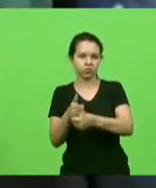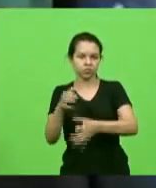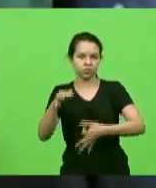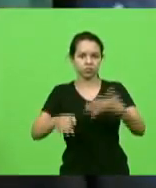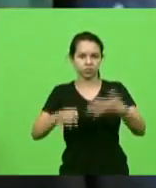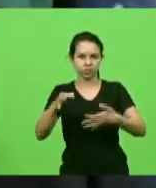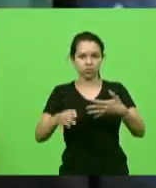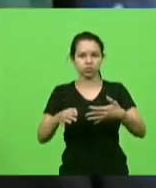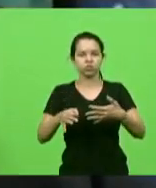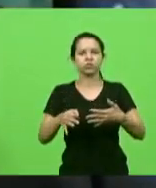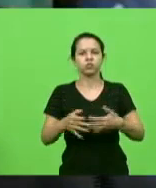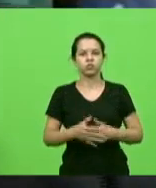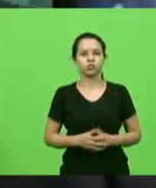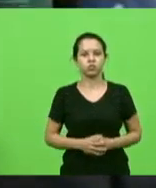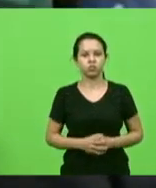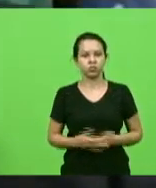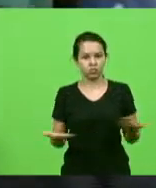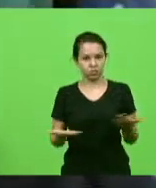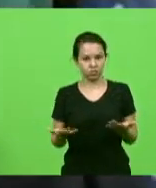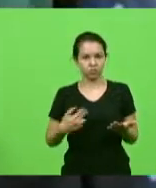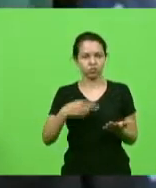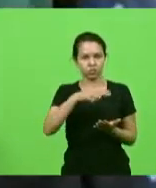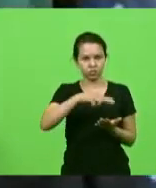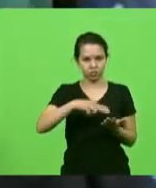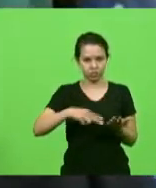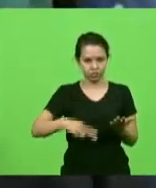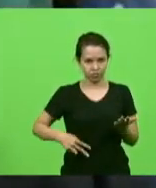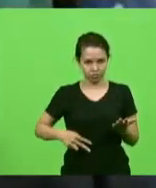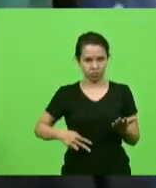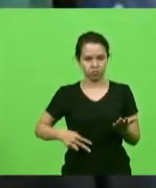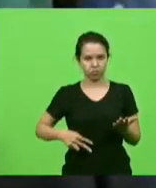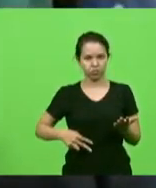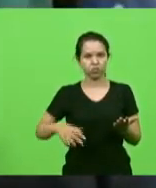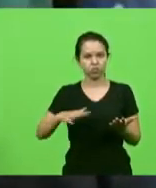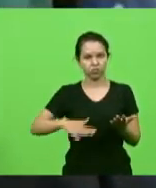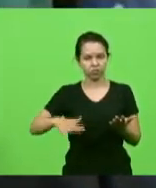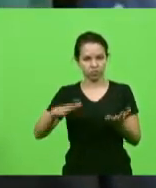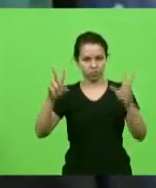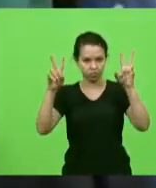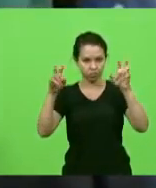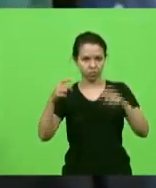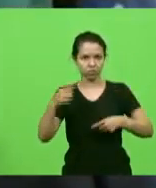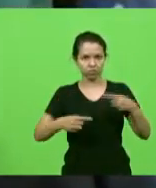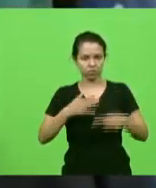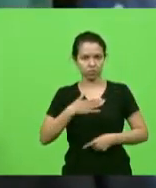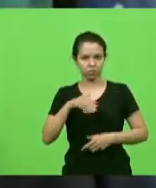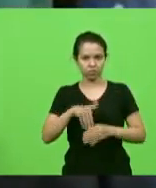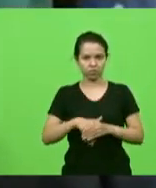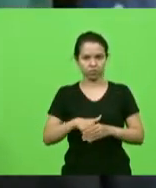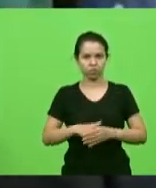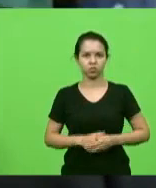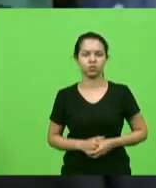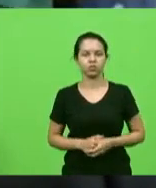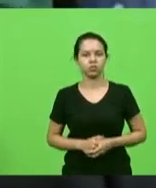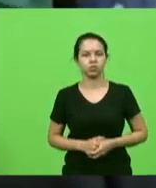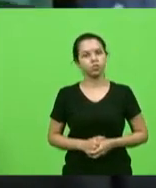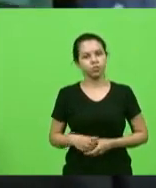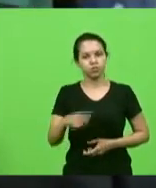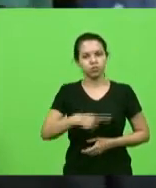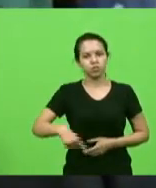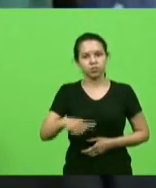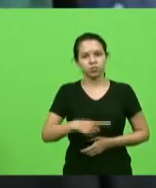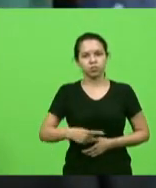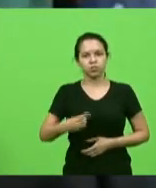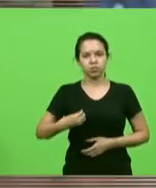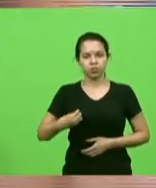a leitura da parte política do aval e dizendo sobre a Evelyn do Estado democrático